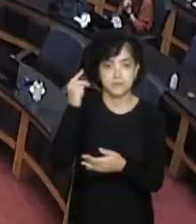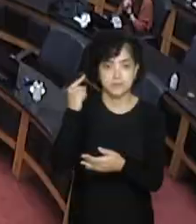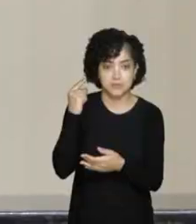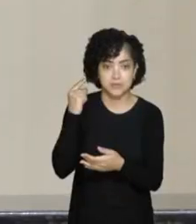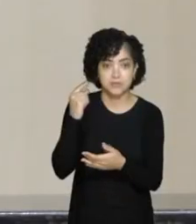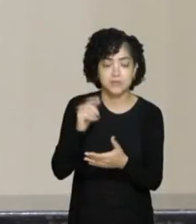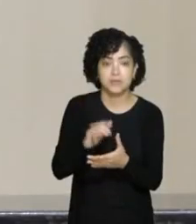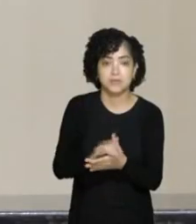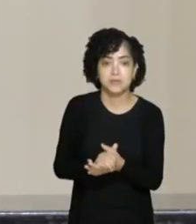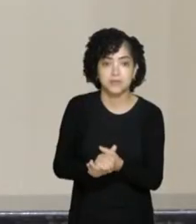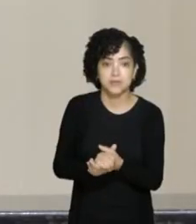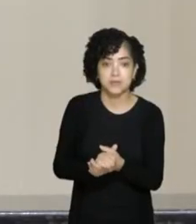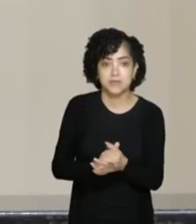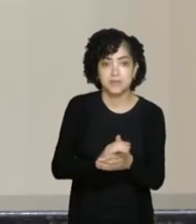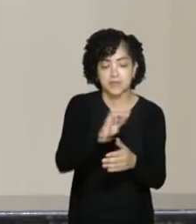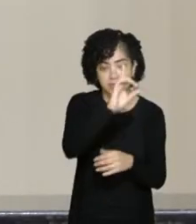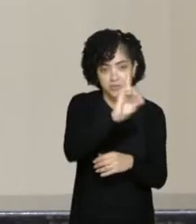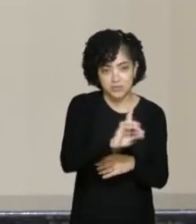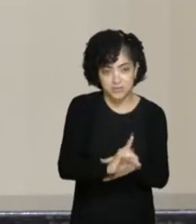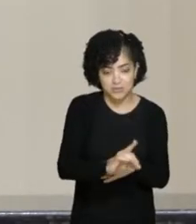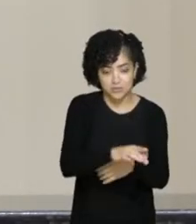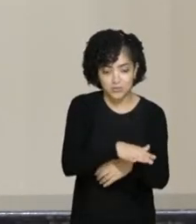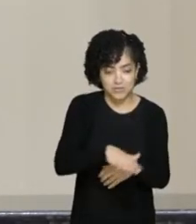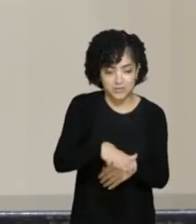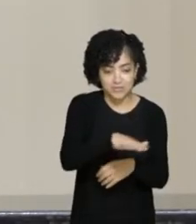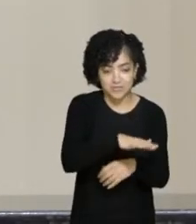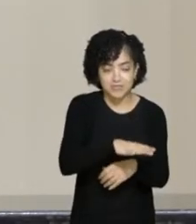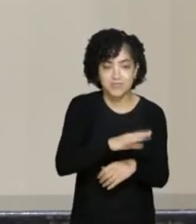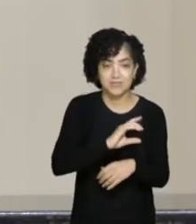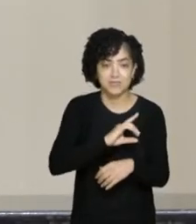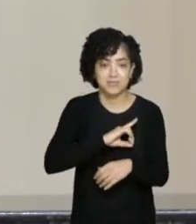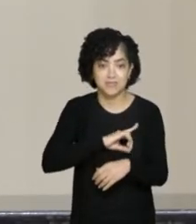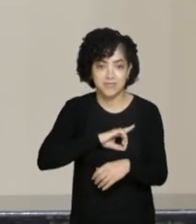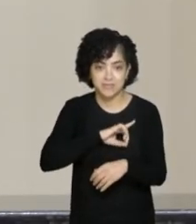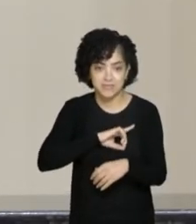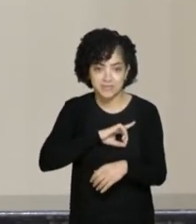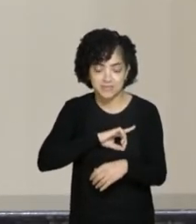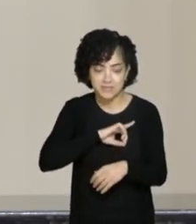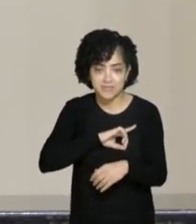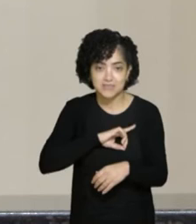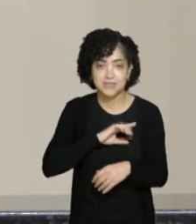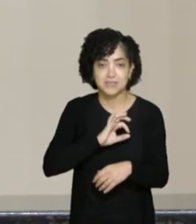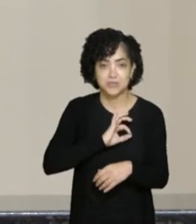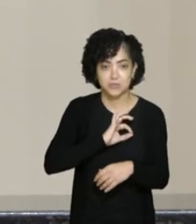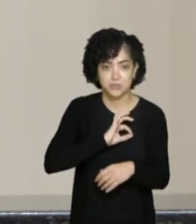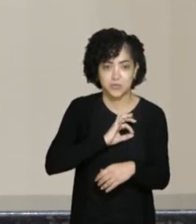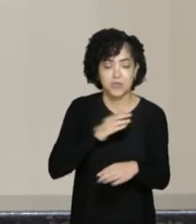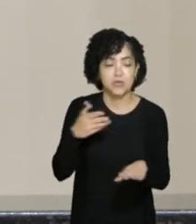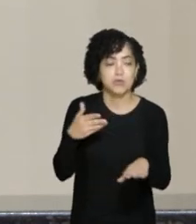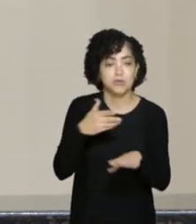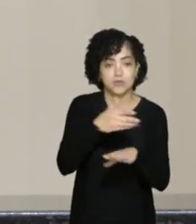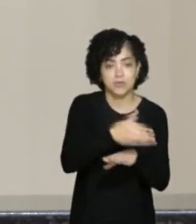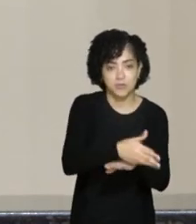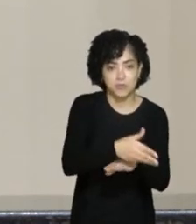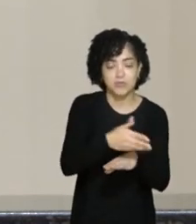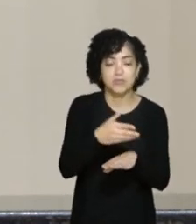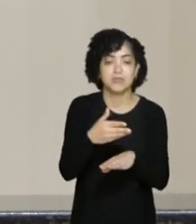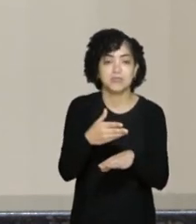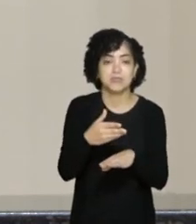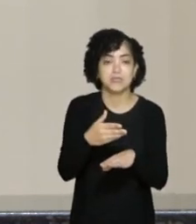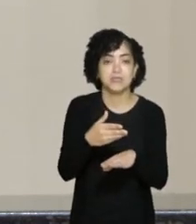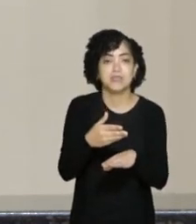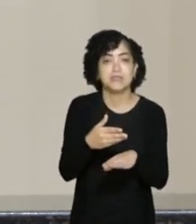na diretoria de polícia, delegacia, quando ia para o sul visitar o nosso amigo